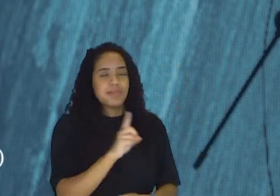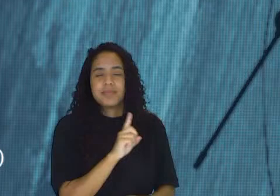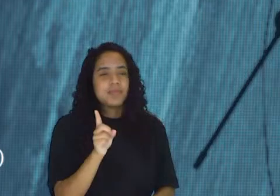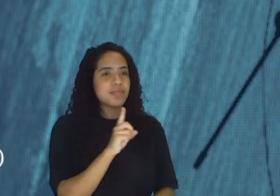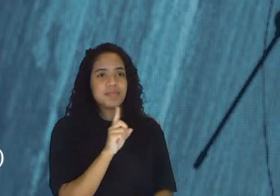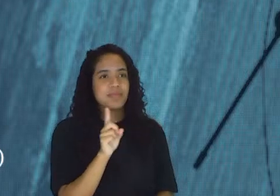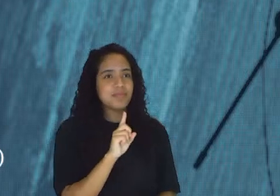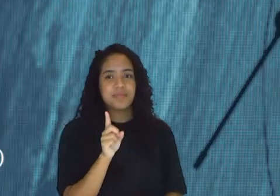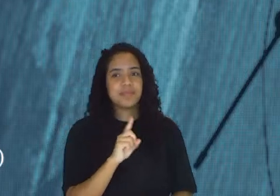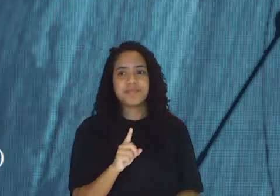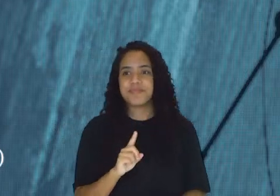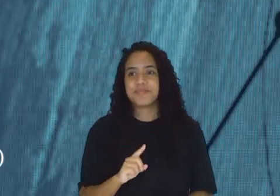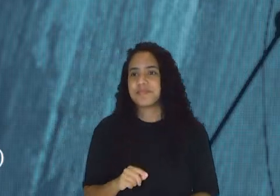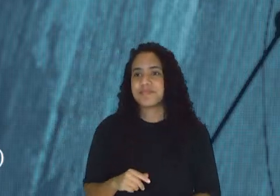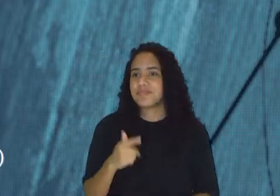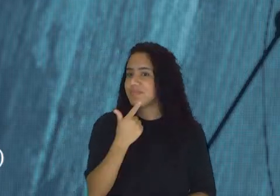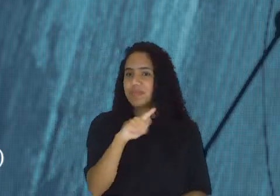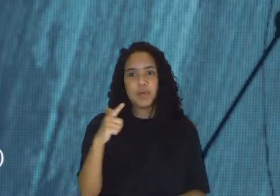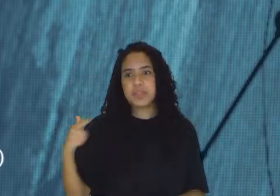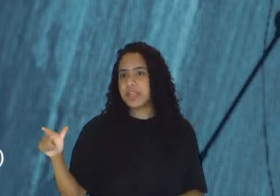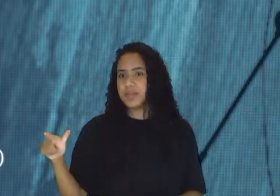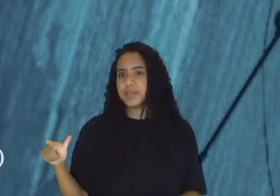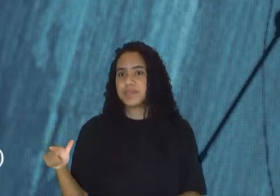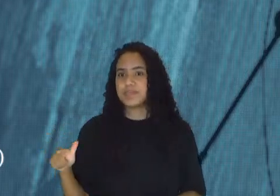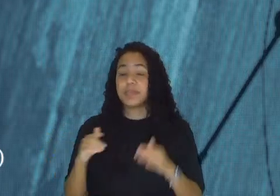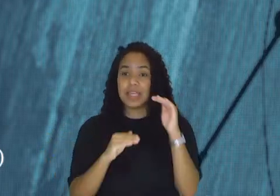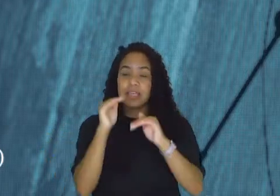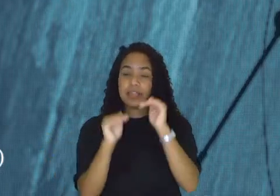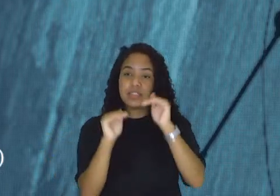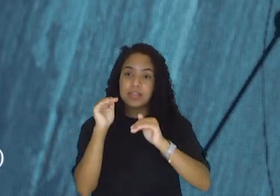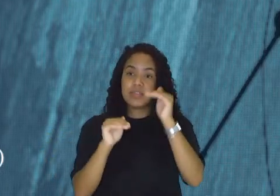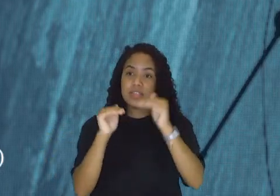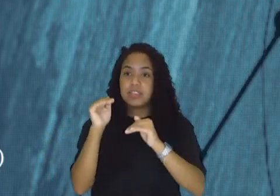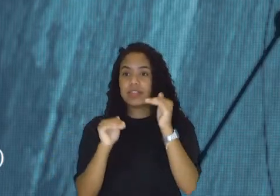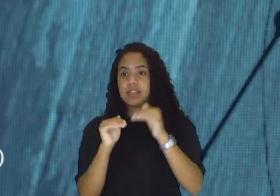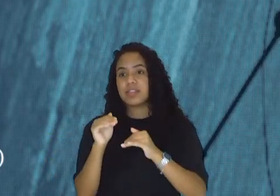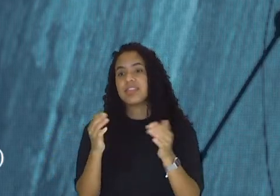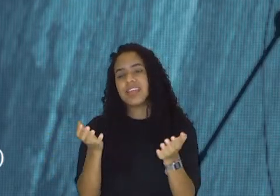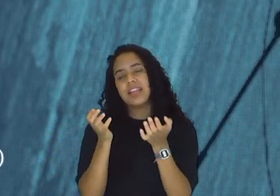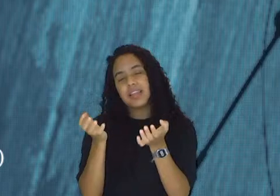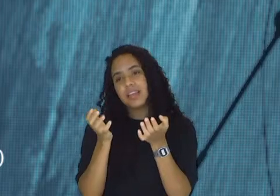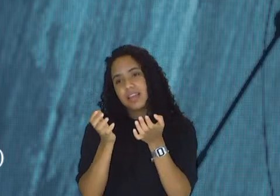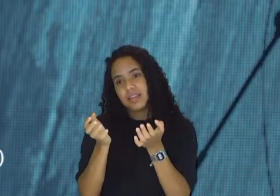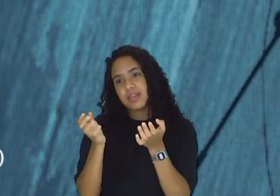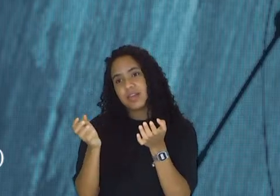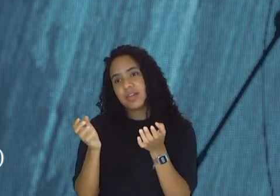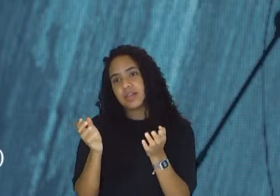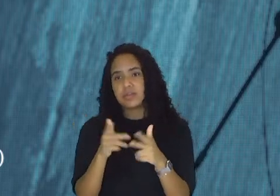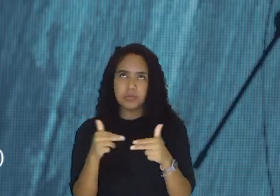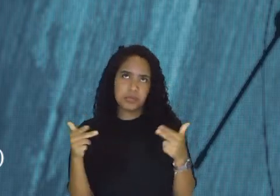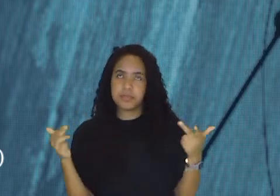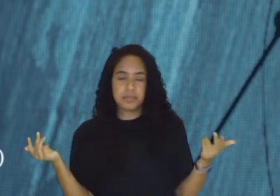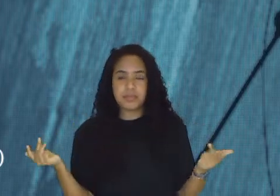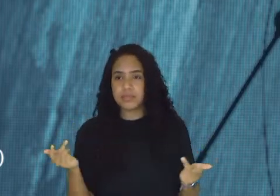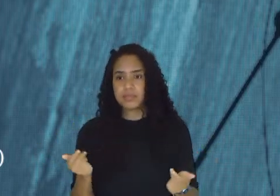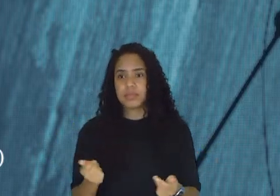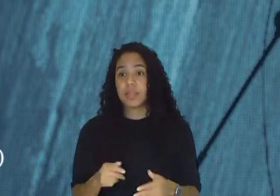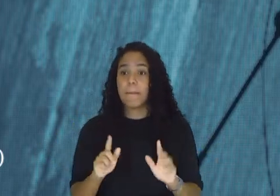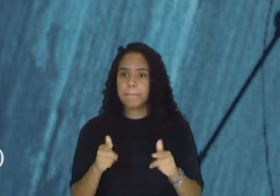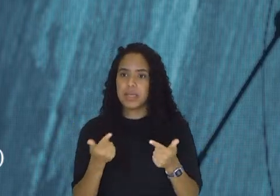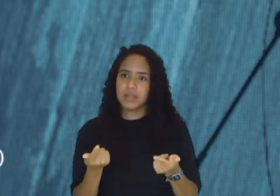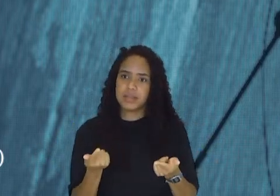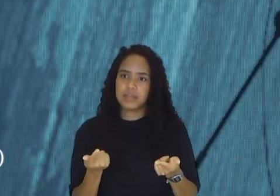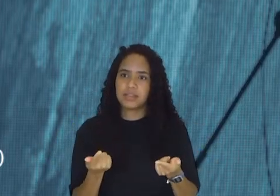na certeza que você vai dar. Pai, mãe, compra Yakult amanhã. Ele não está preocupado se vai ter a provisão